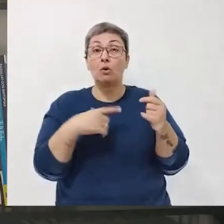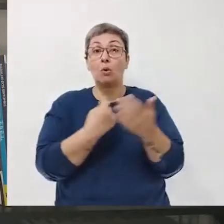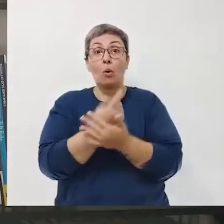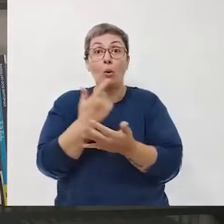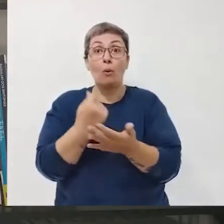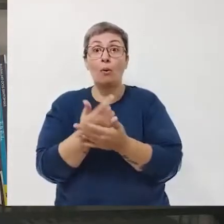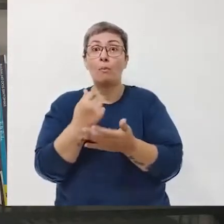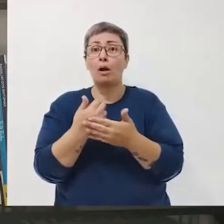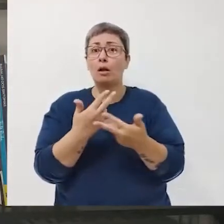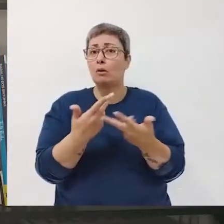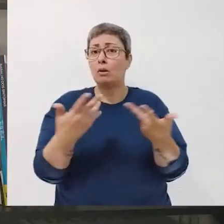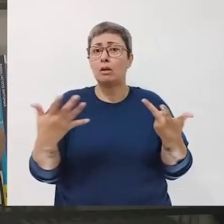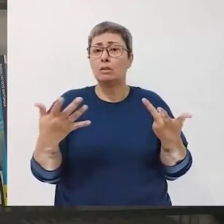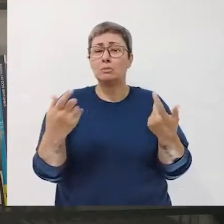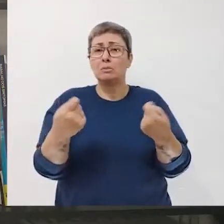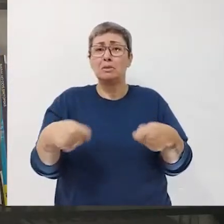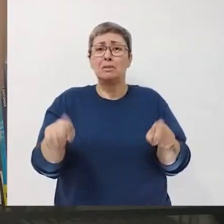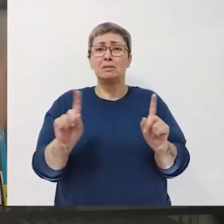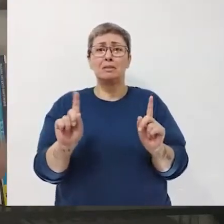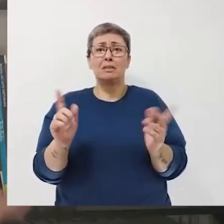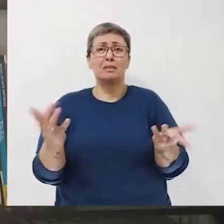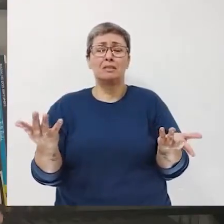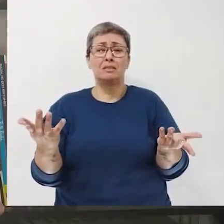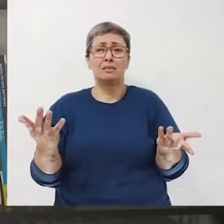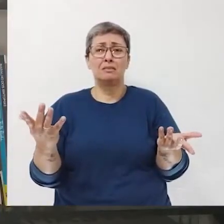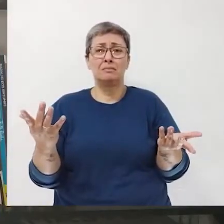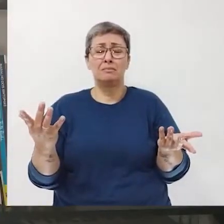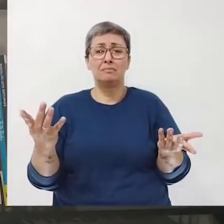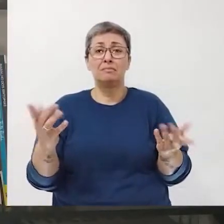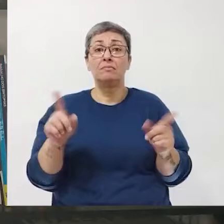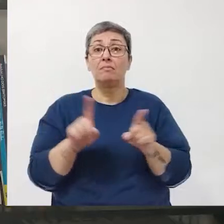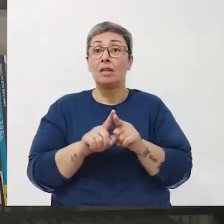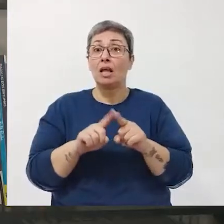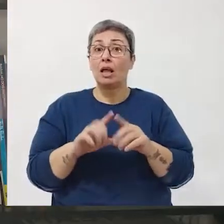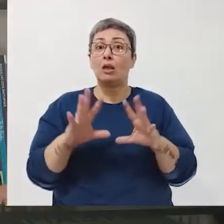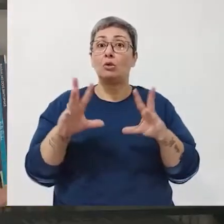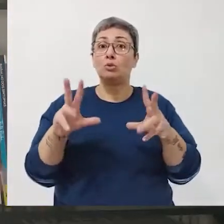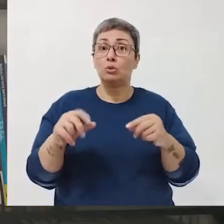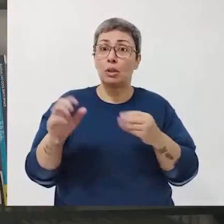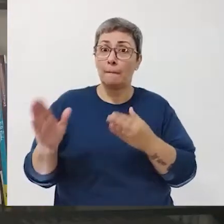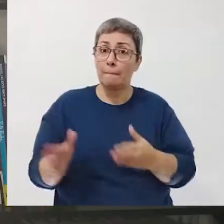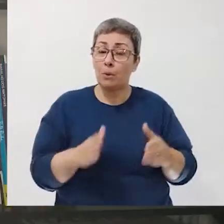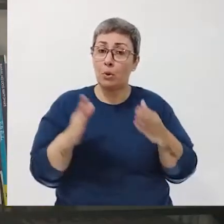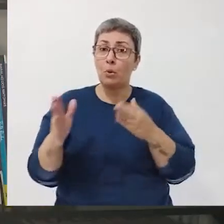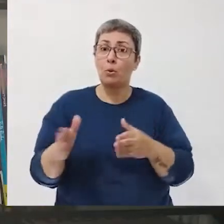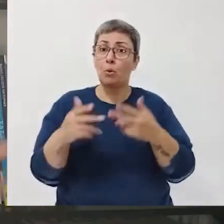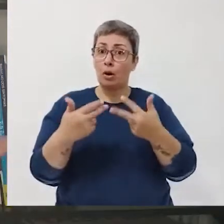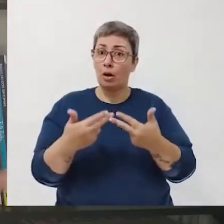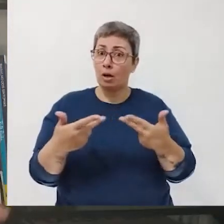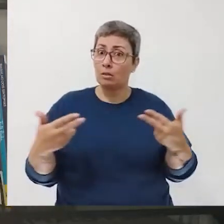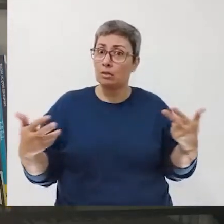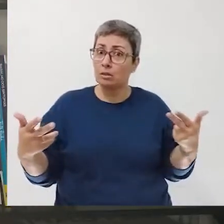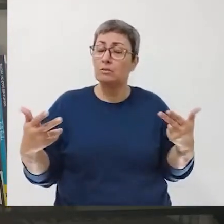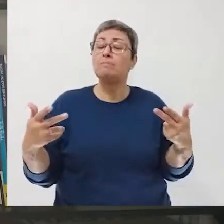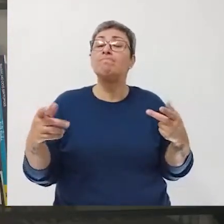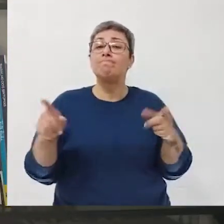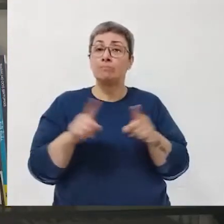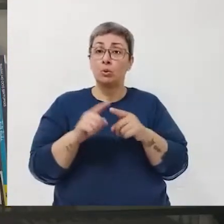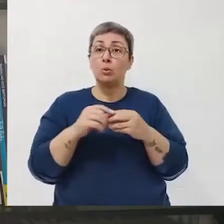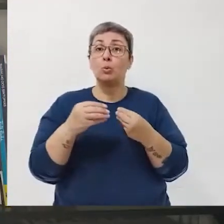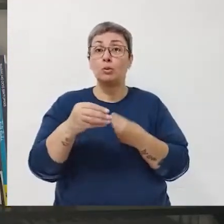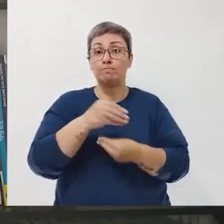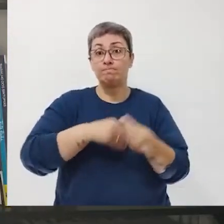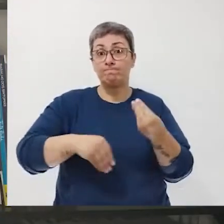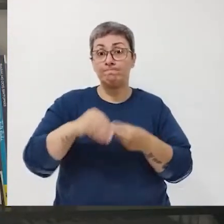consumam itens que às vezes nem precisa tanto. E toda a produção de tantos produtos e mercadorias envolve o